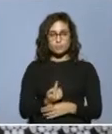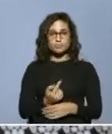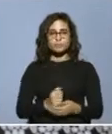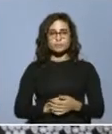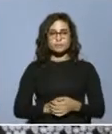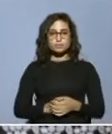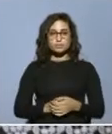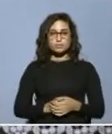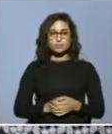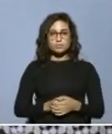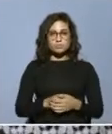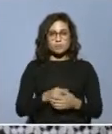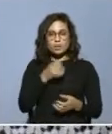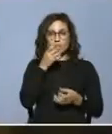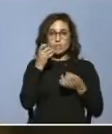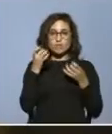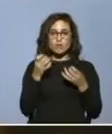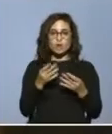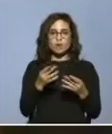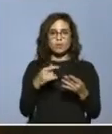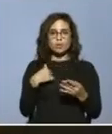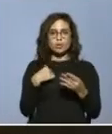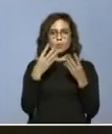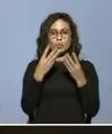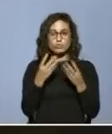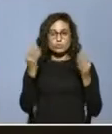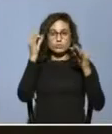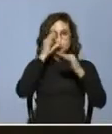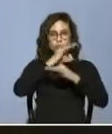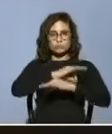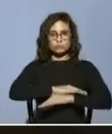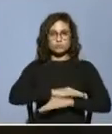tendo sido concebido por obra do Espírito